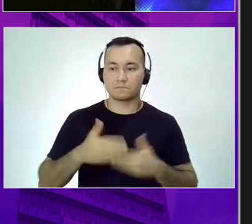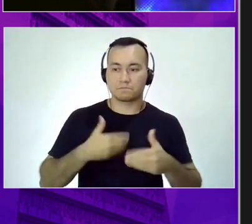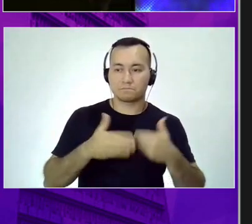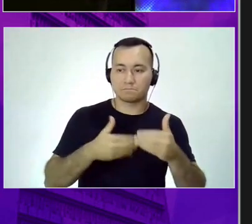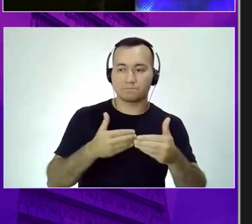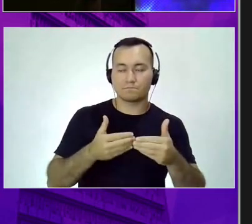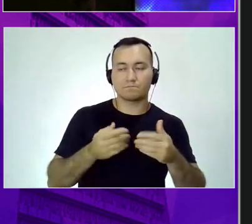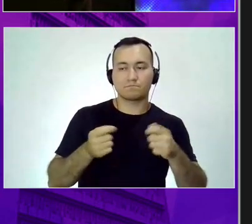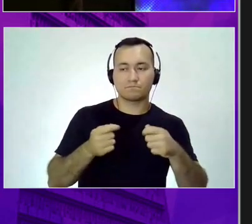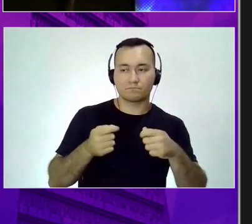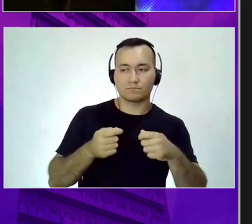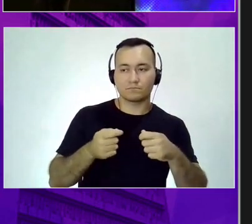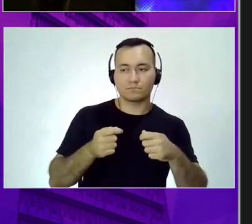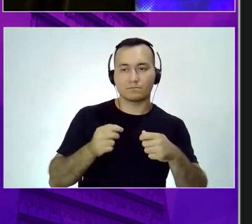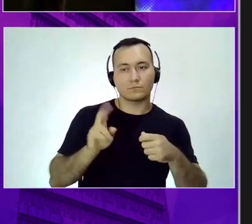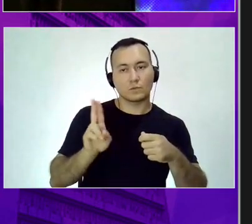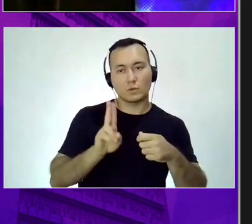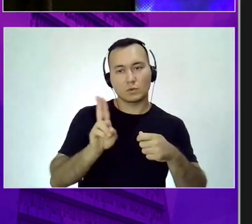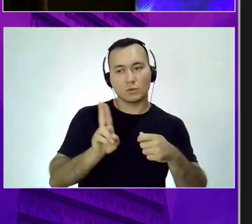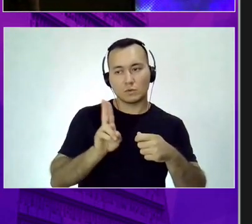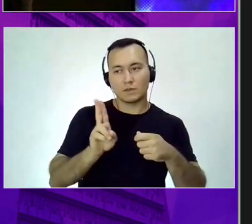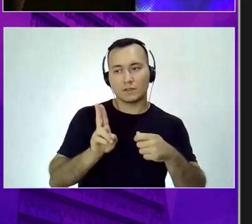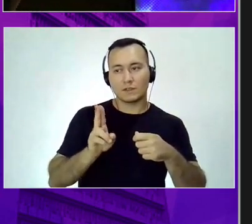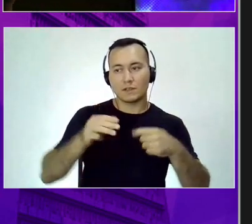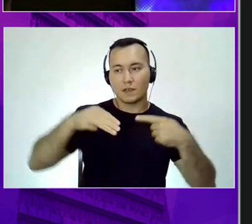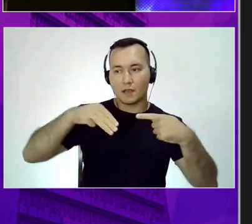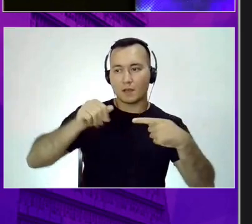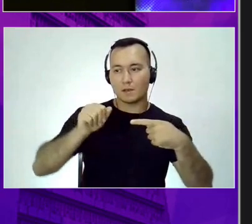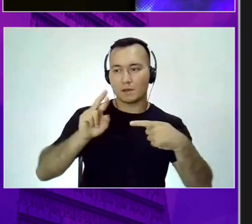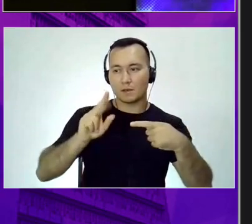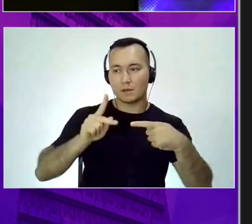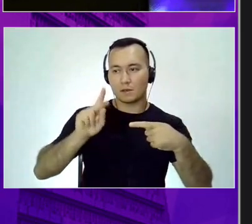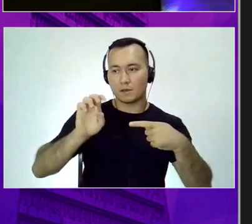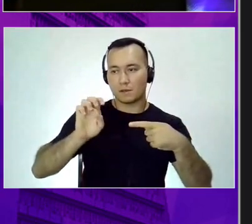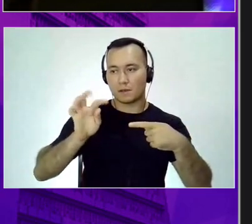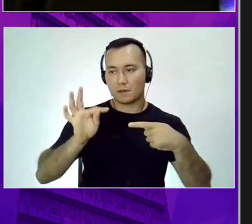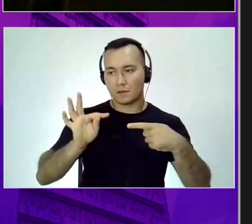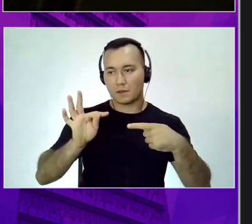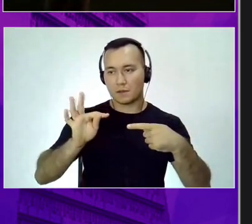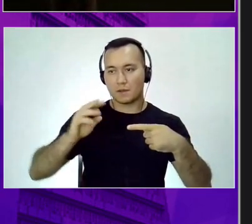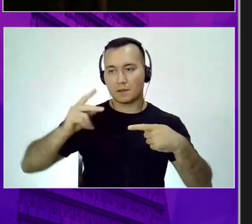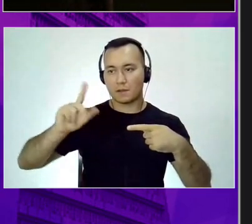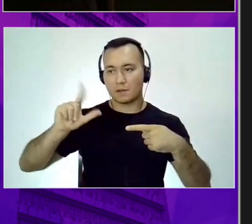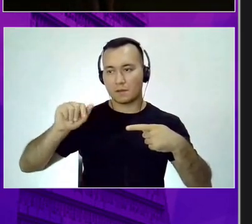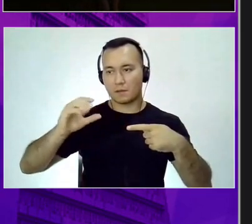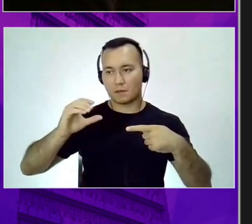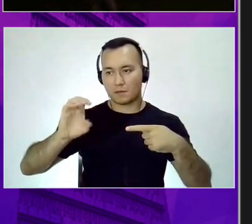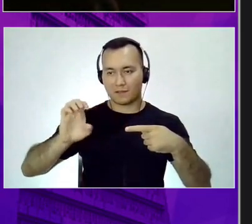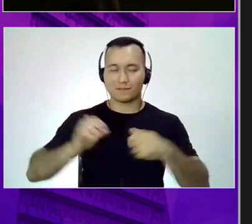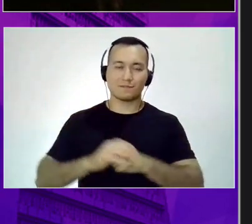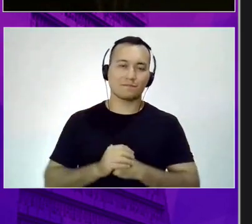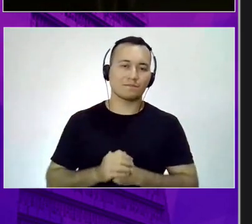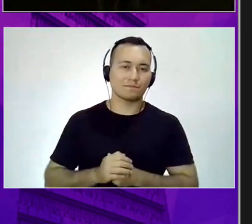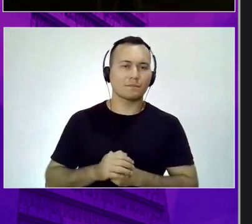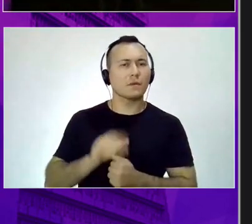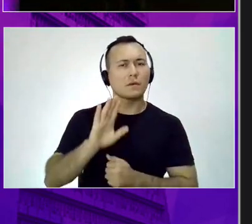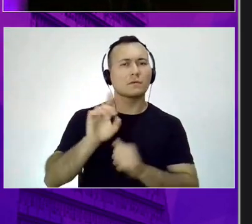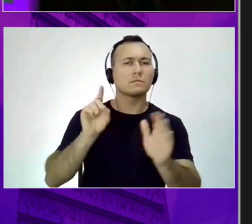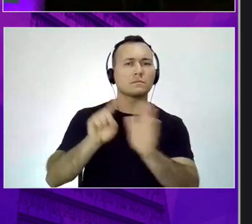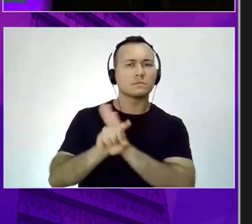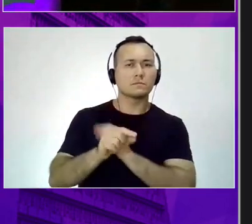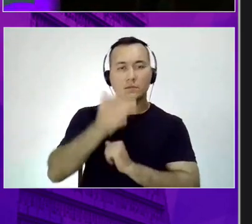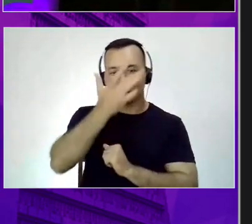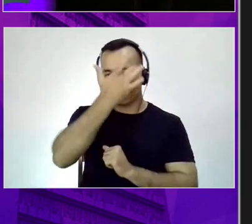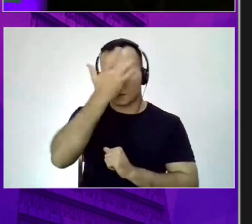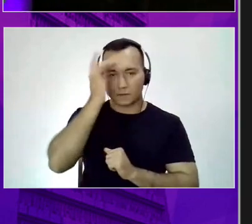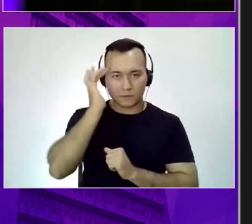outro lado ali, a gente tem quem produz aquela informação. Quem produz também é responsável por aquele dado? Com